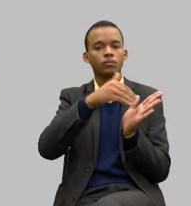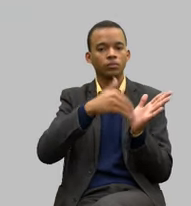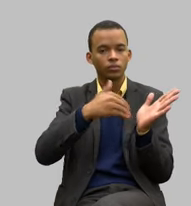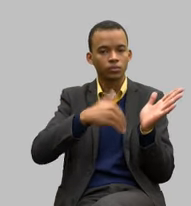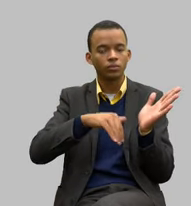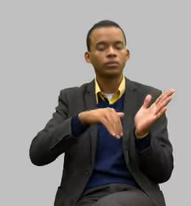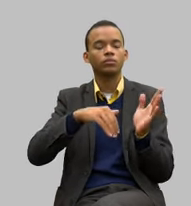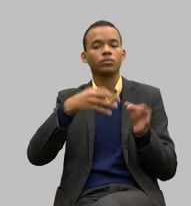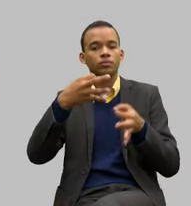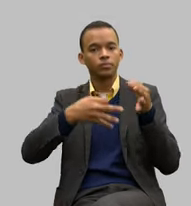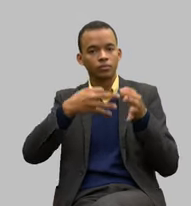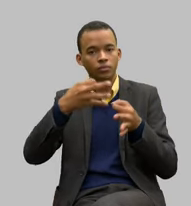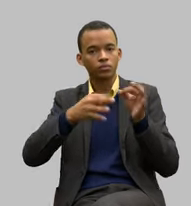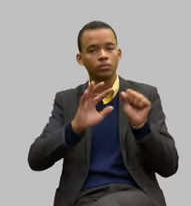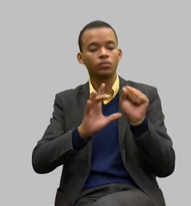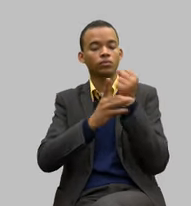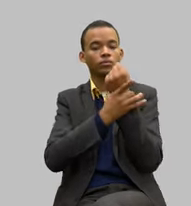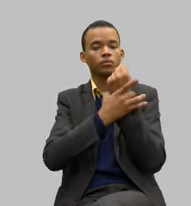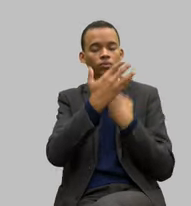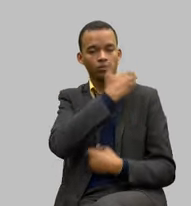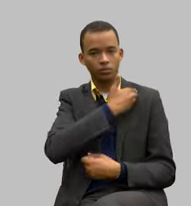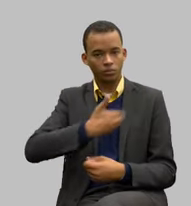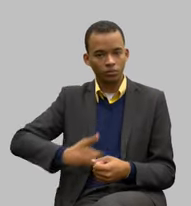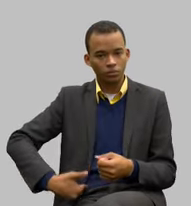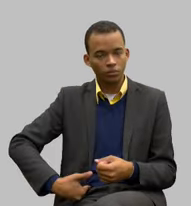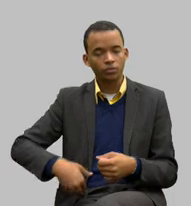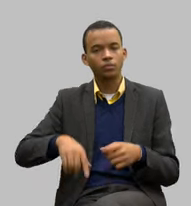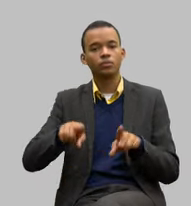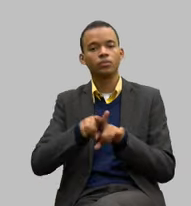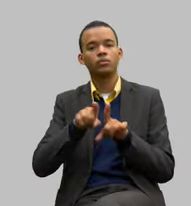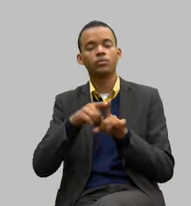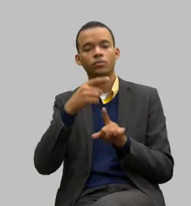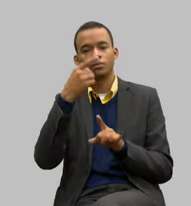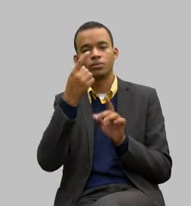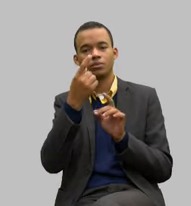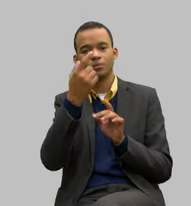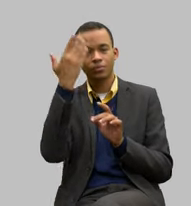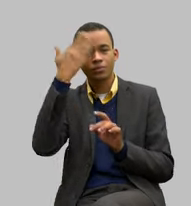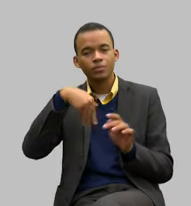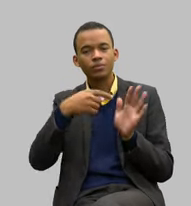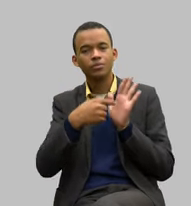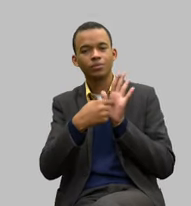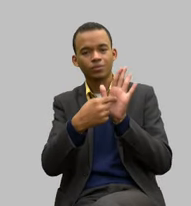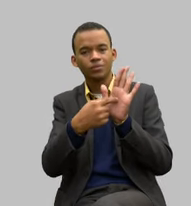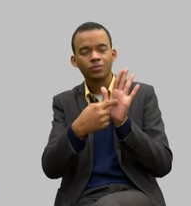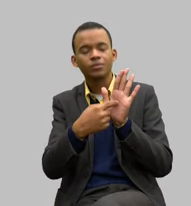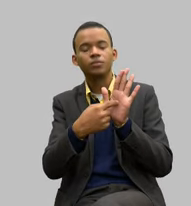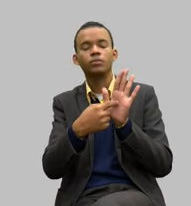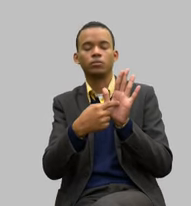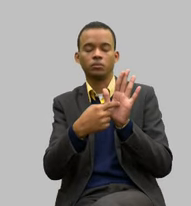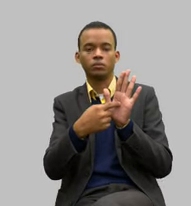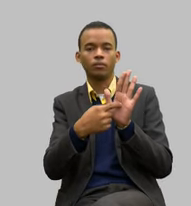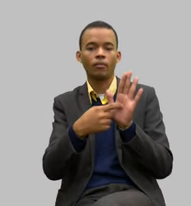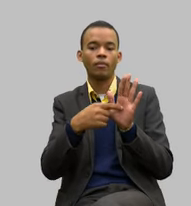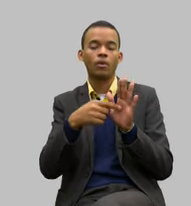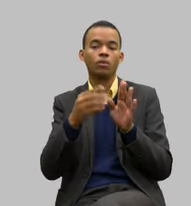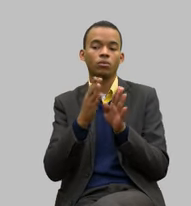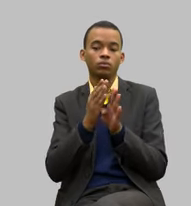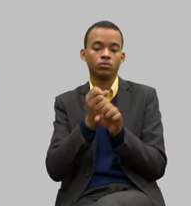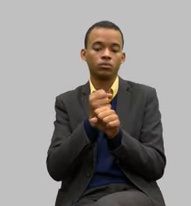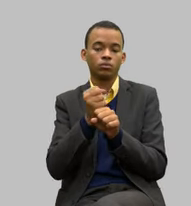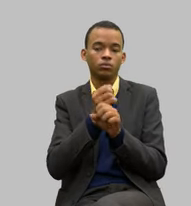no âmbito do Assembleia fiscaliza prestação de contas Considerando o período de primeiro de junho de 2023 a 31 de Maio